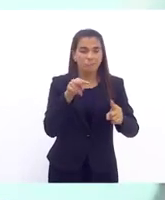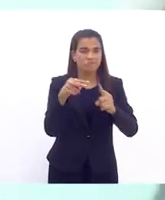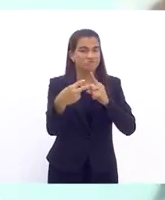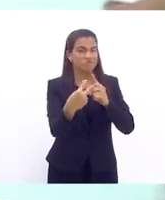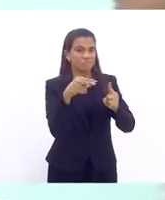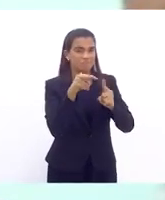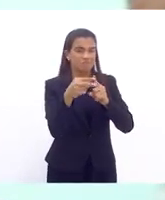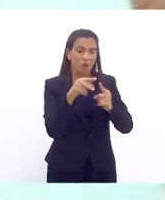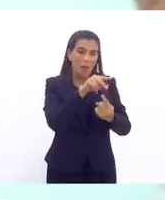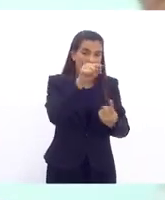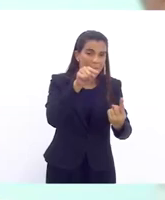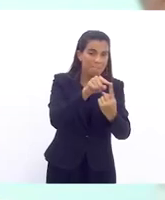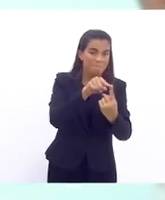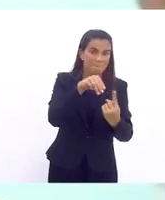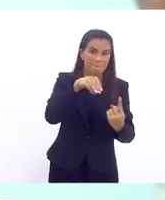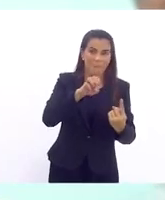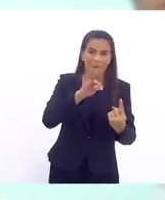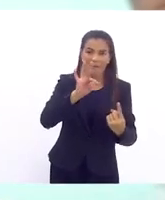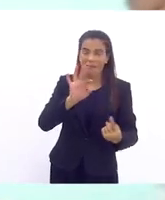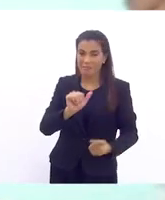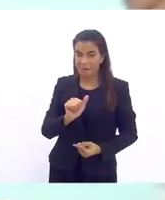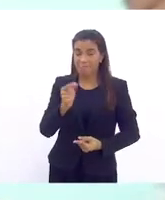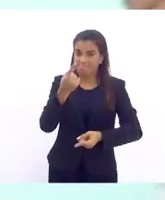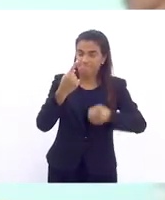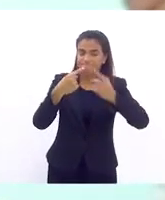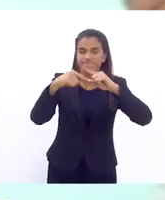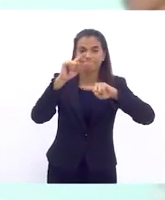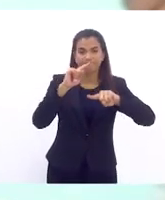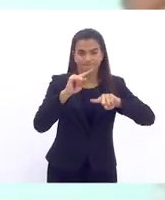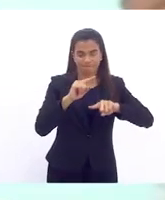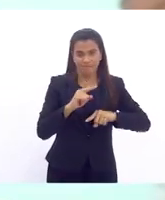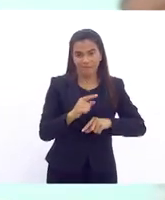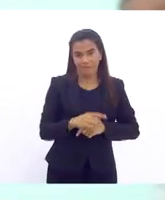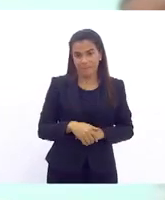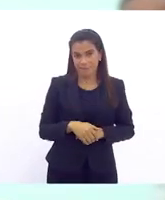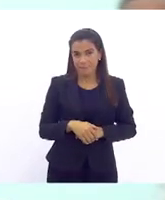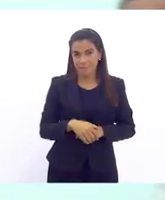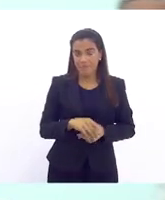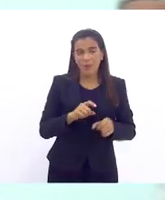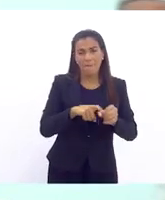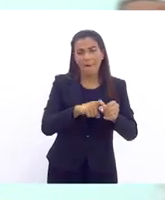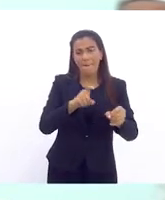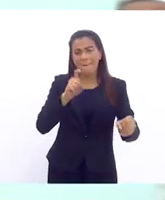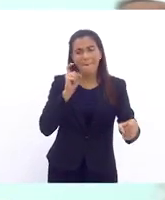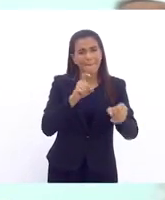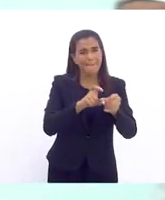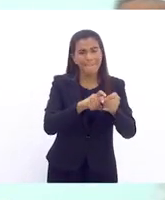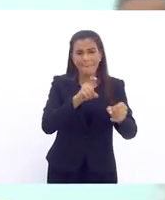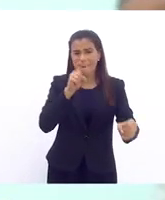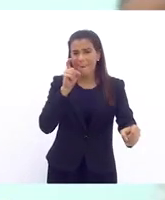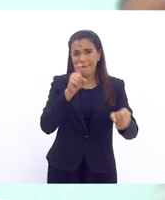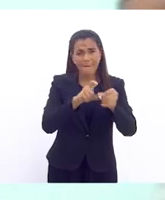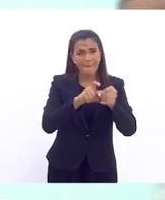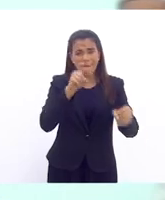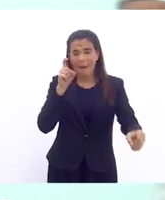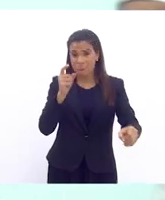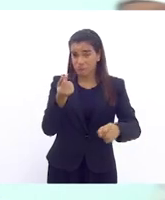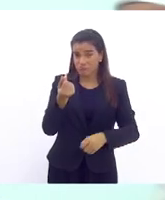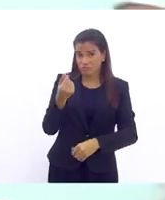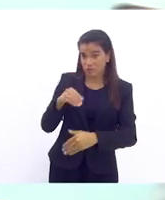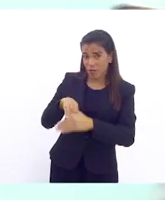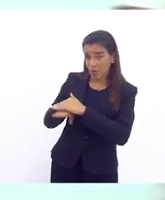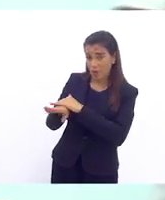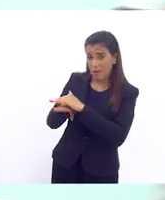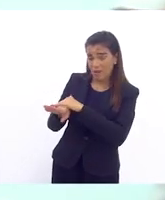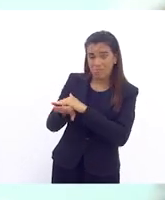dos das metas daquele daquele regime de recuperação que Forçou a gente a desvincular grande parte ali dos Fundos necessariamente